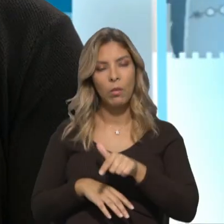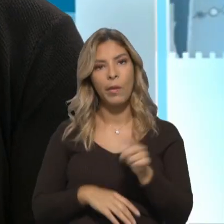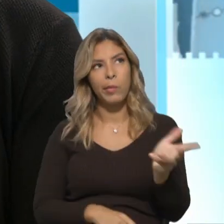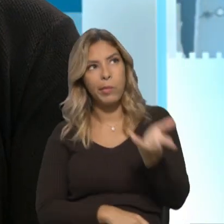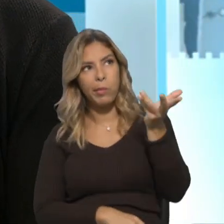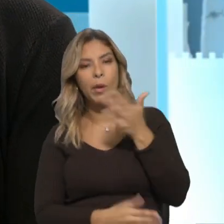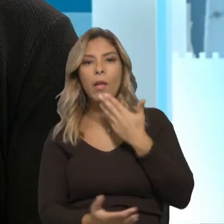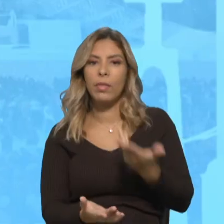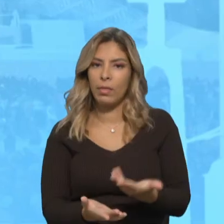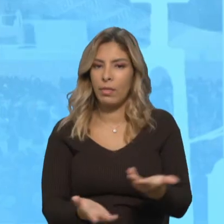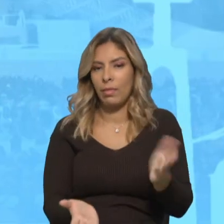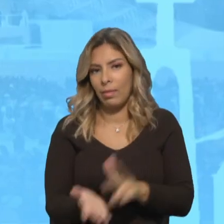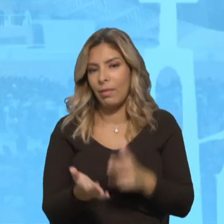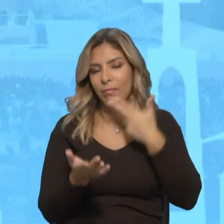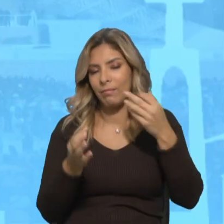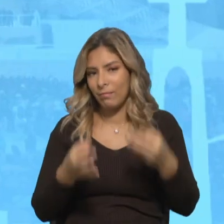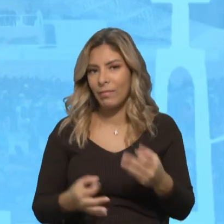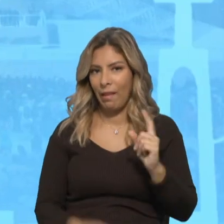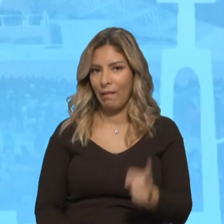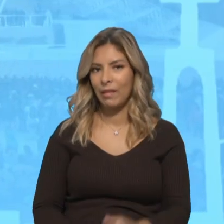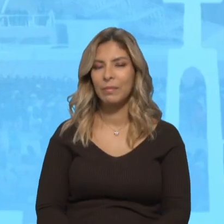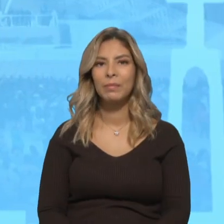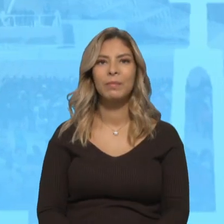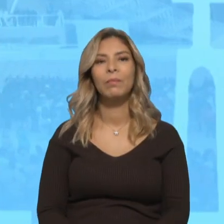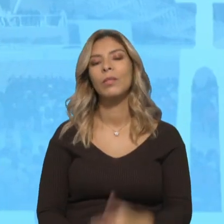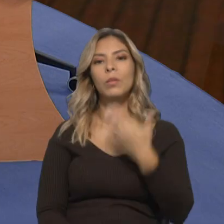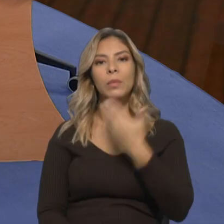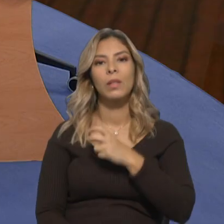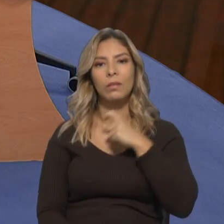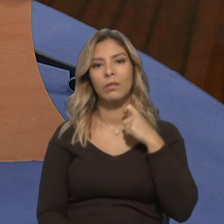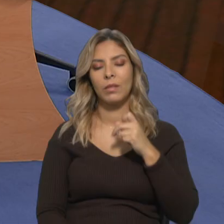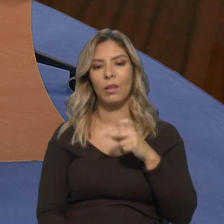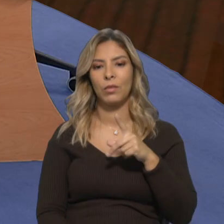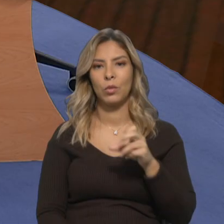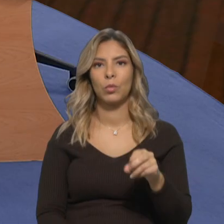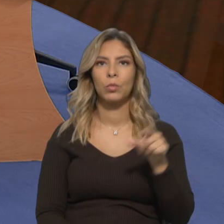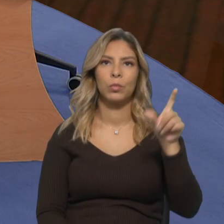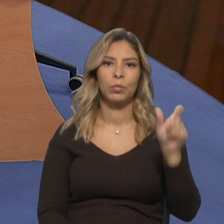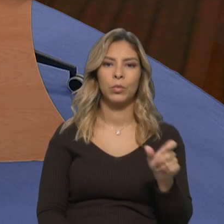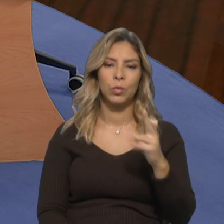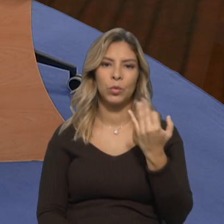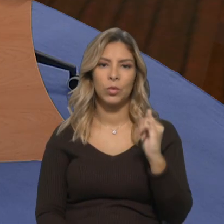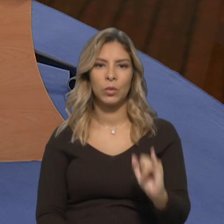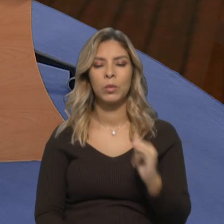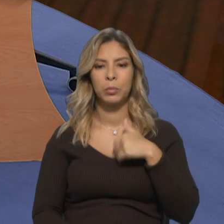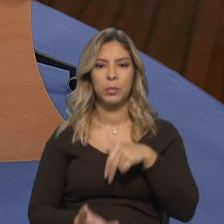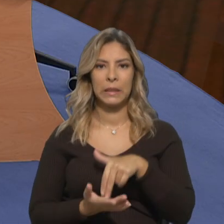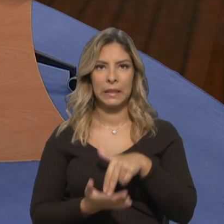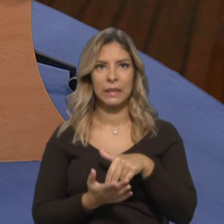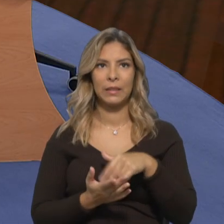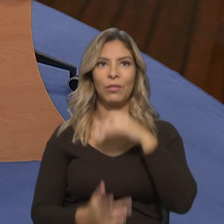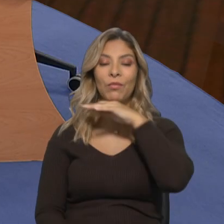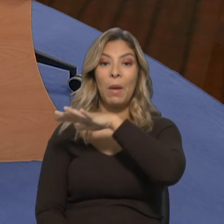vem confirmar tudo isso também. Muito bem, muito obrigado, Padre Álvaro Pacheco. Rui Antunes, agradeço também a presença da